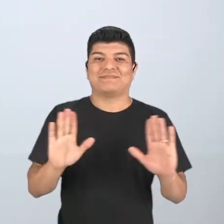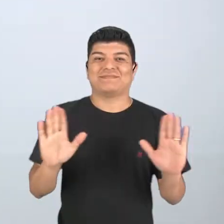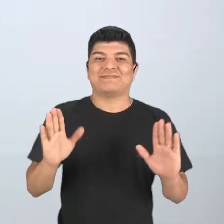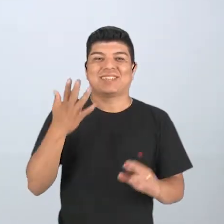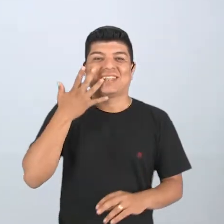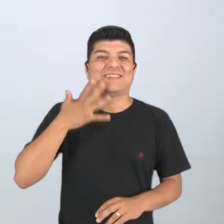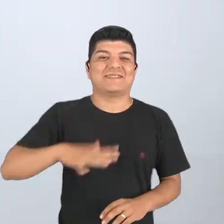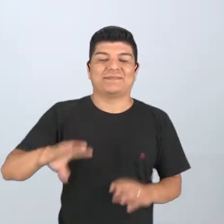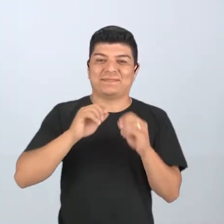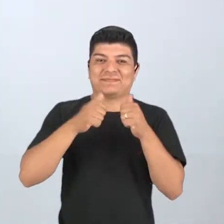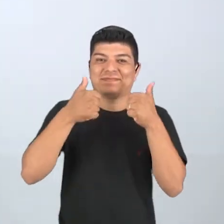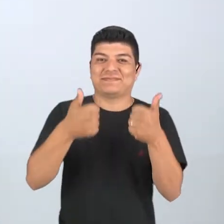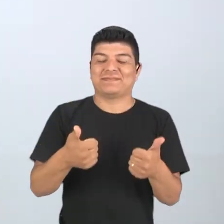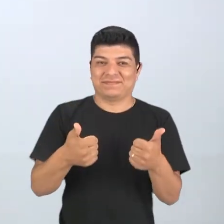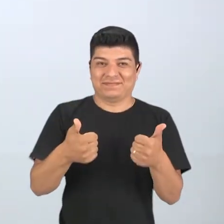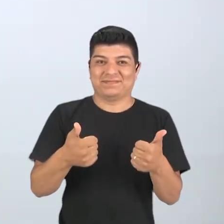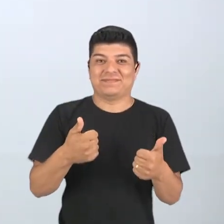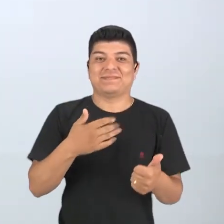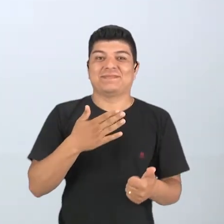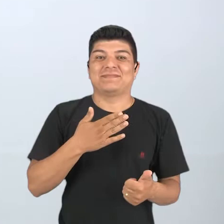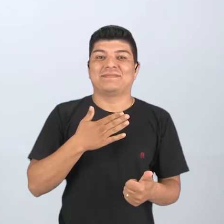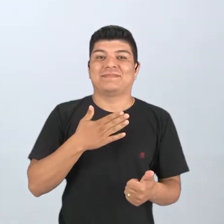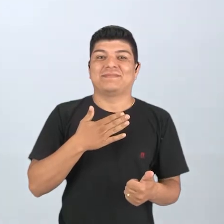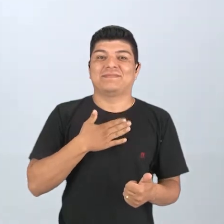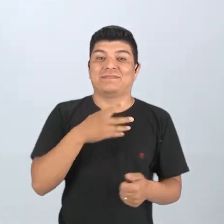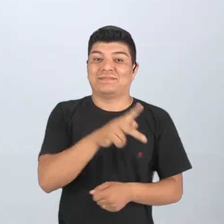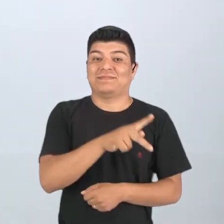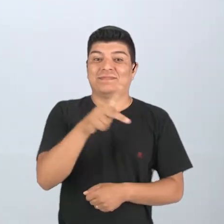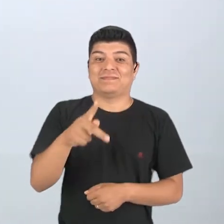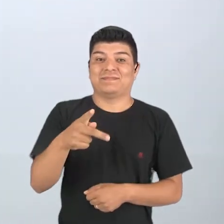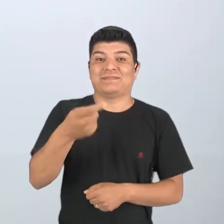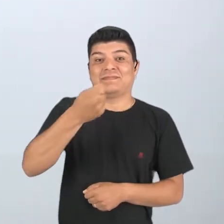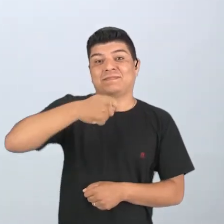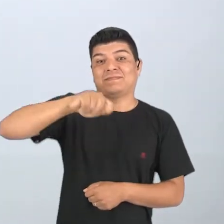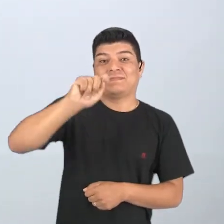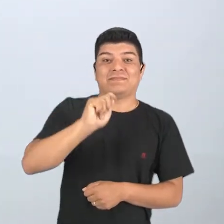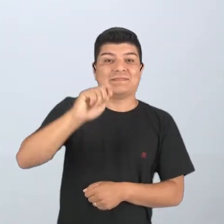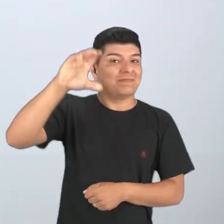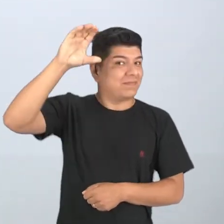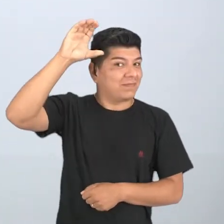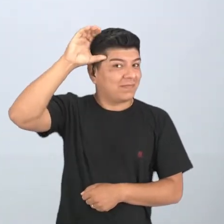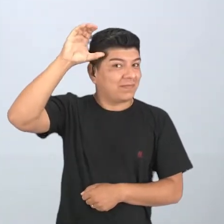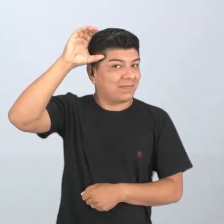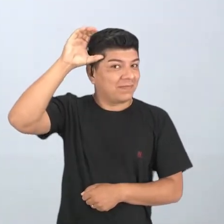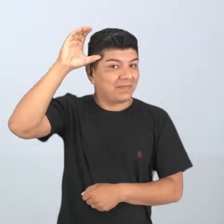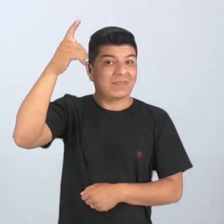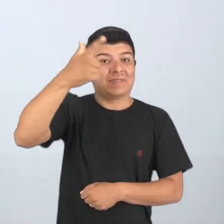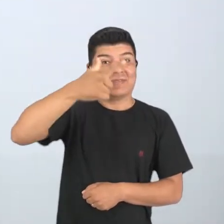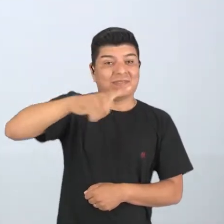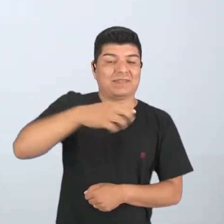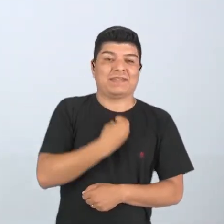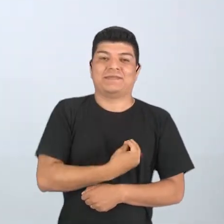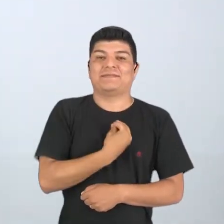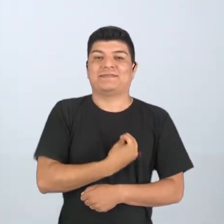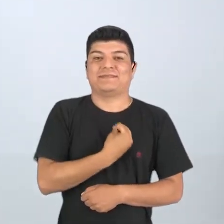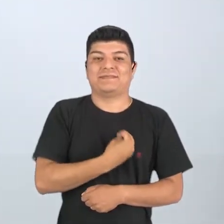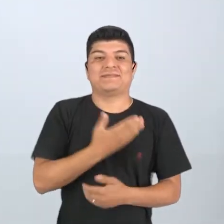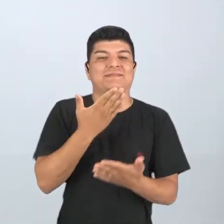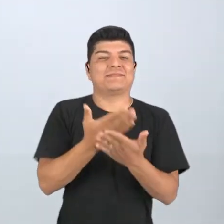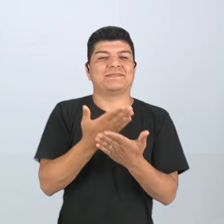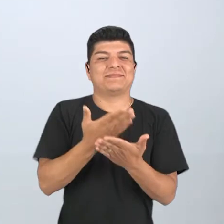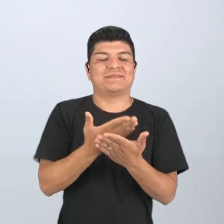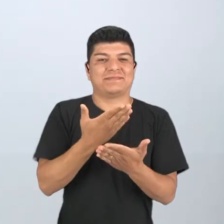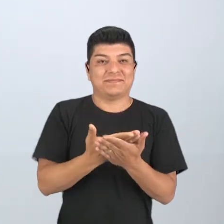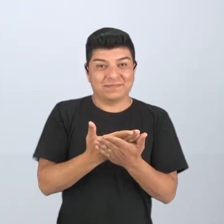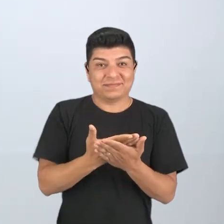Olá, crianças, tudo bem? Eu sou o professor Carlos Lima e estou aqui novamente com vocês para